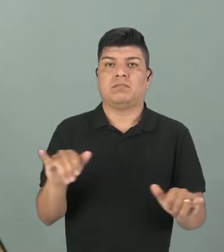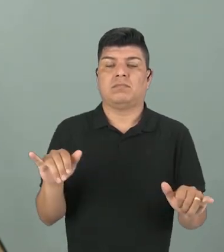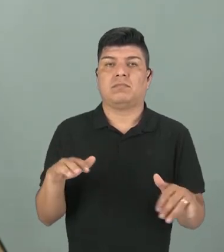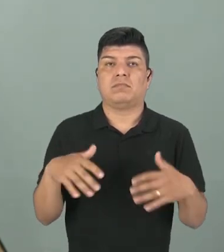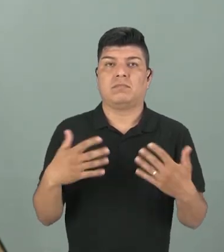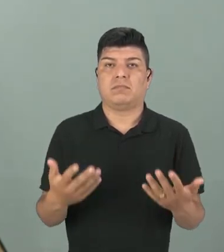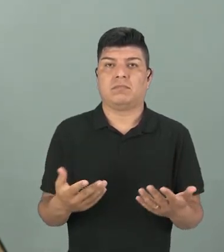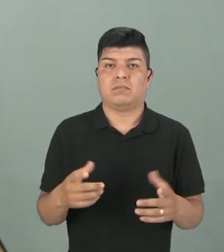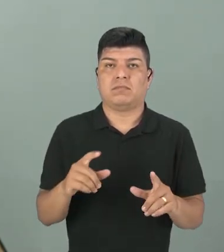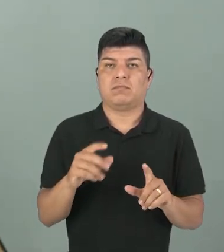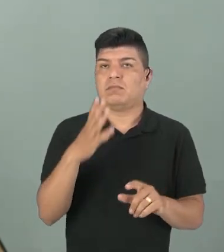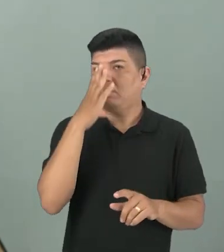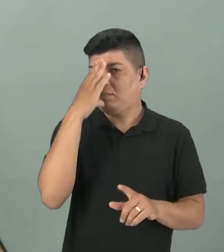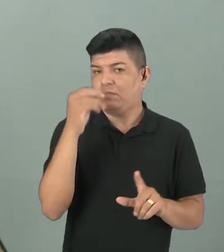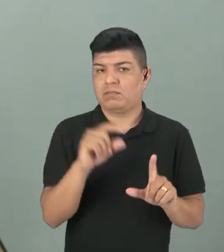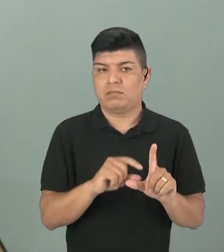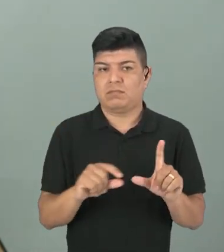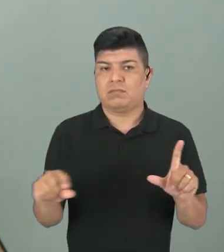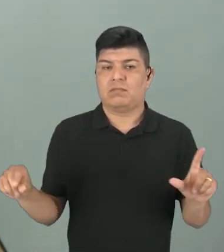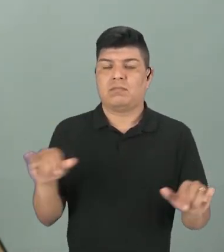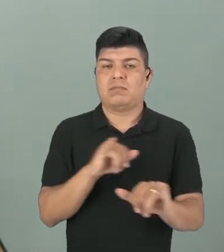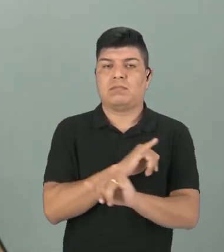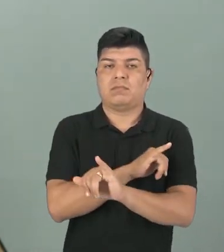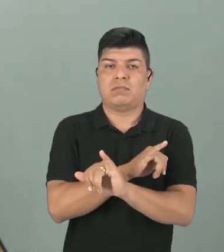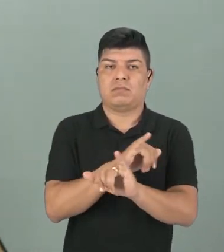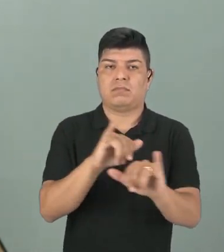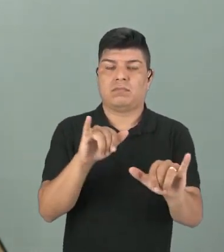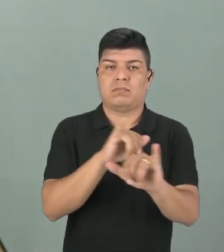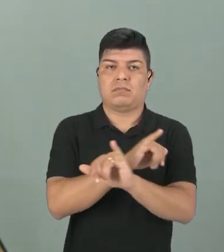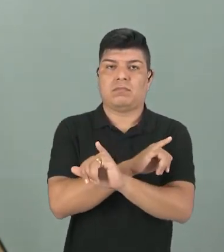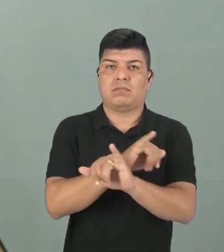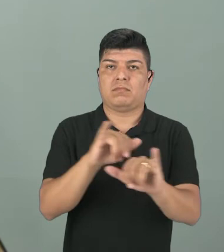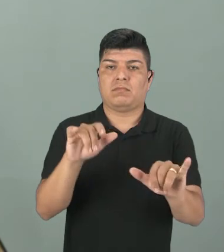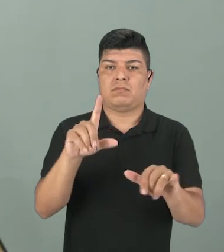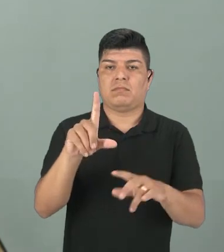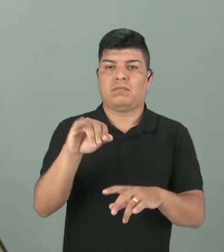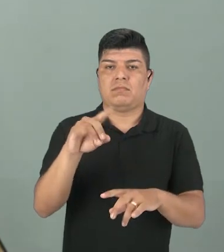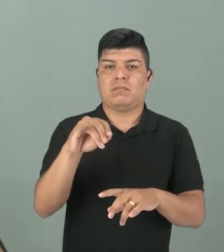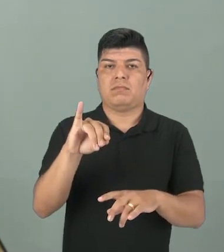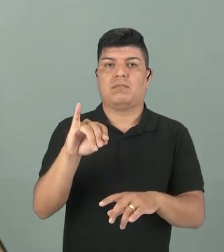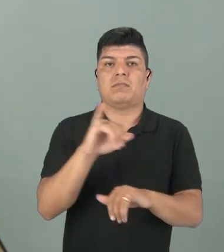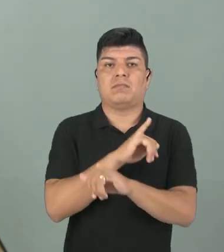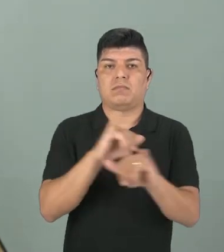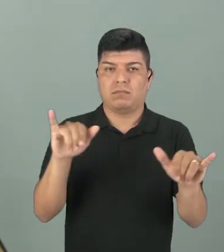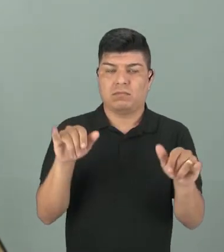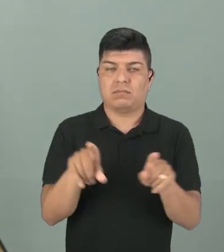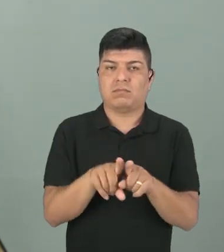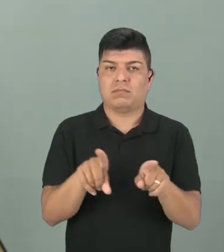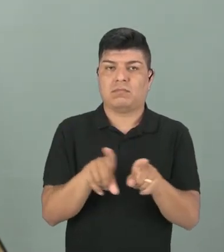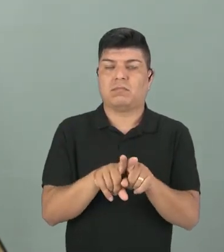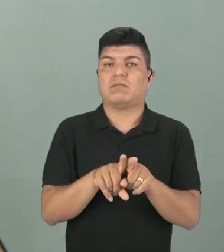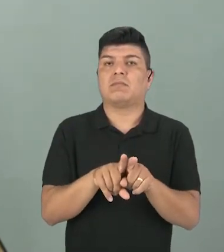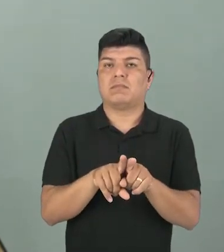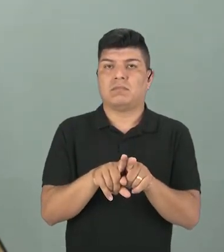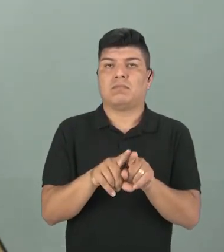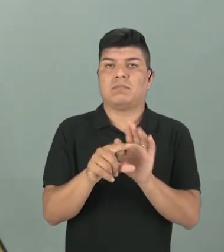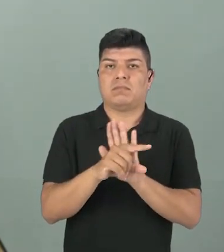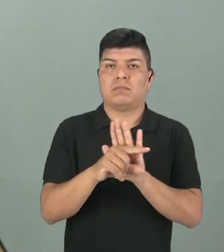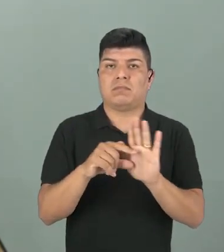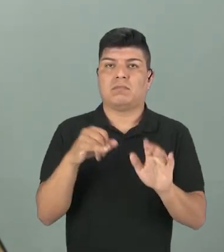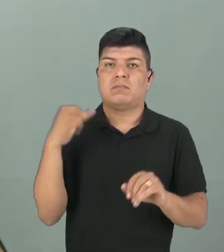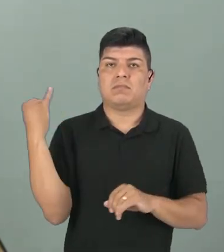são fotolegendas, manchetes e leads de notícias, né? Ou seja, um